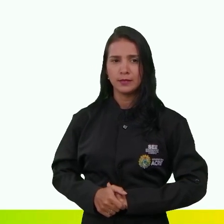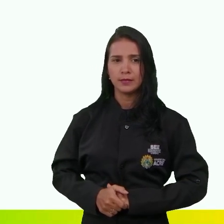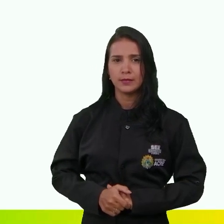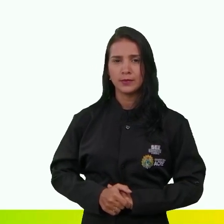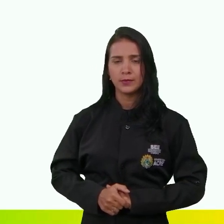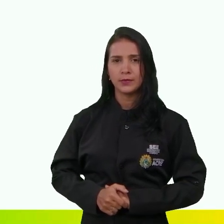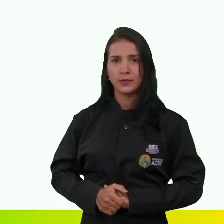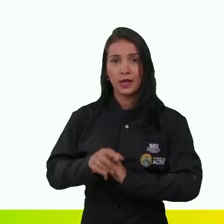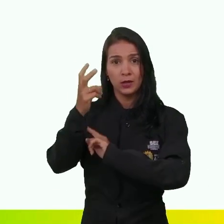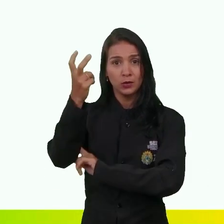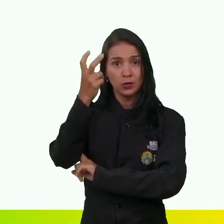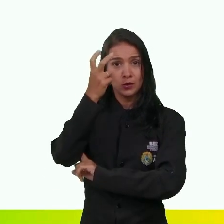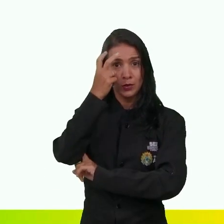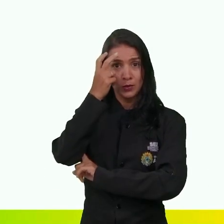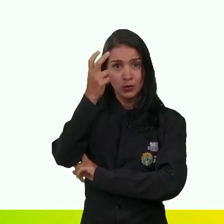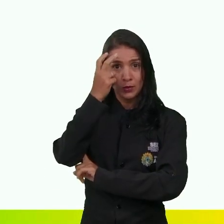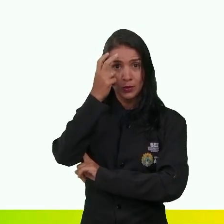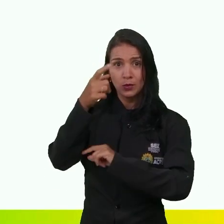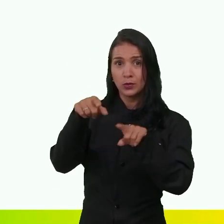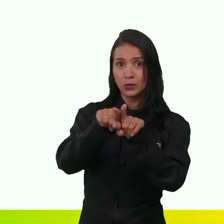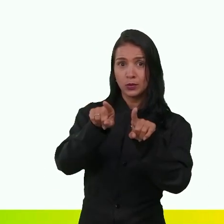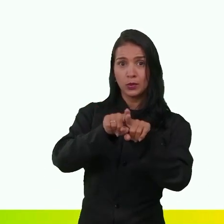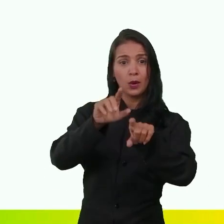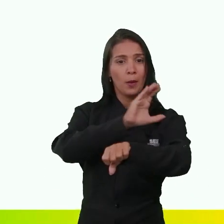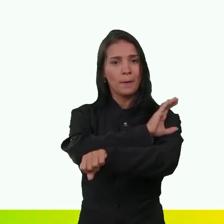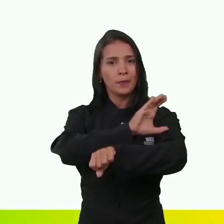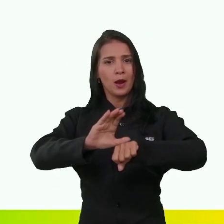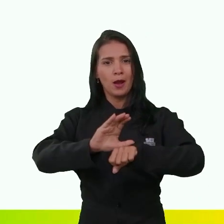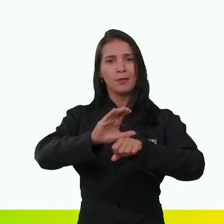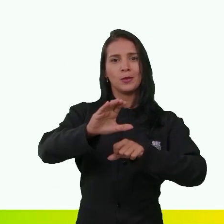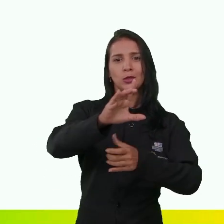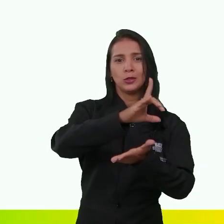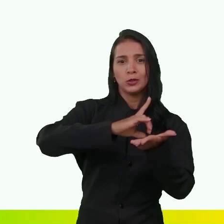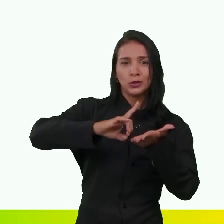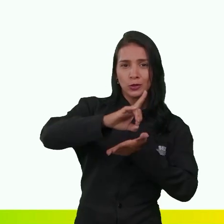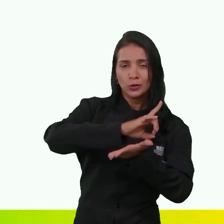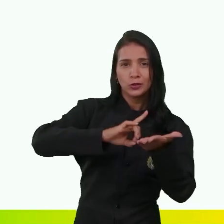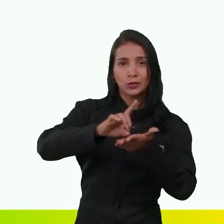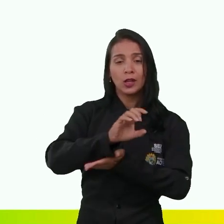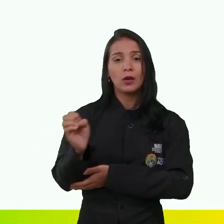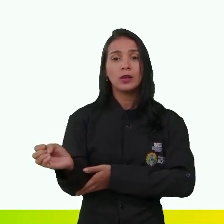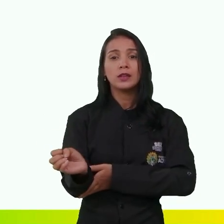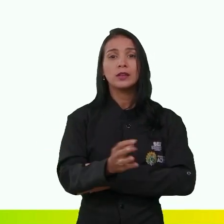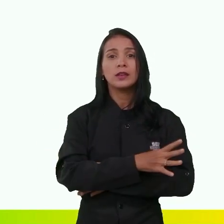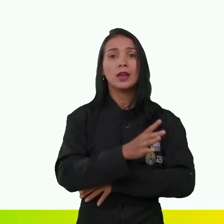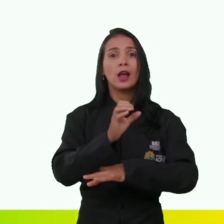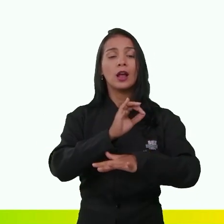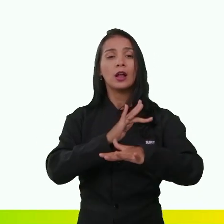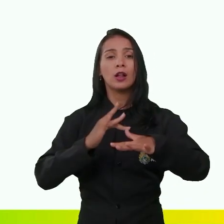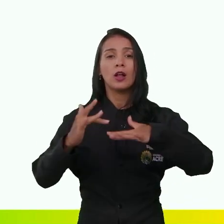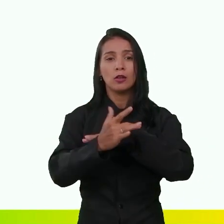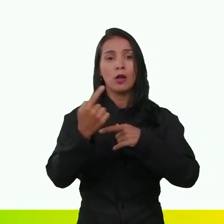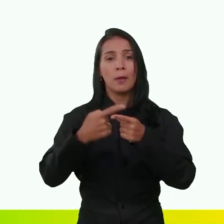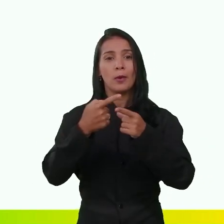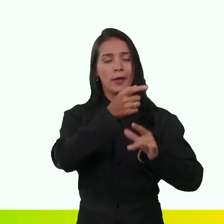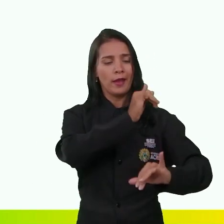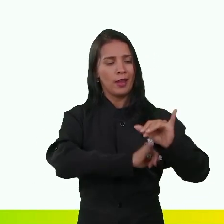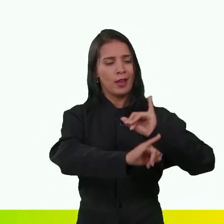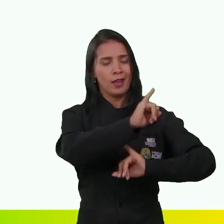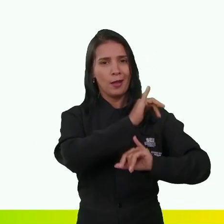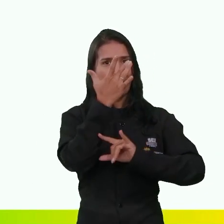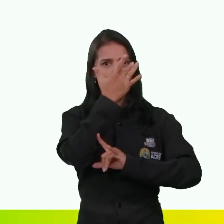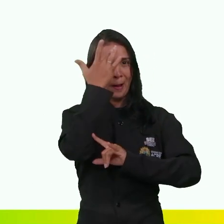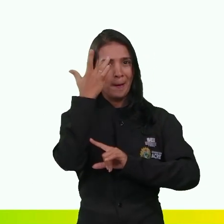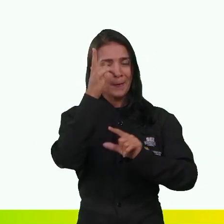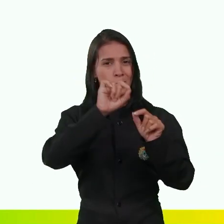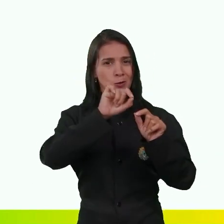A cultura digital e as novas mídias. Com a internet, o público deixou de ser apenas leitor, virou também